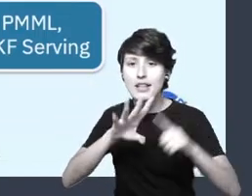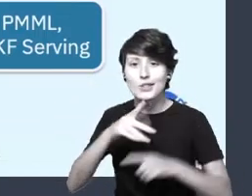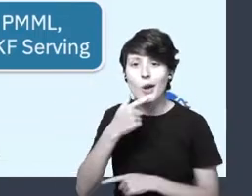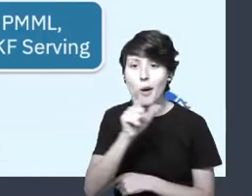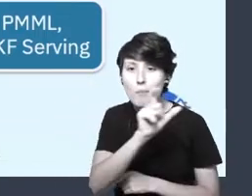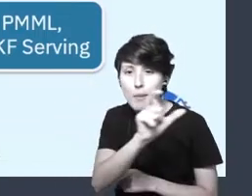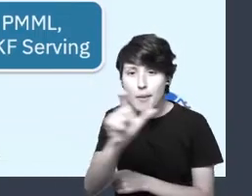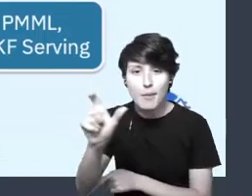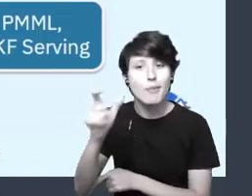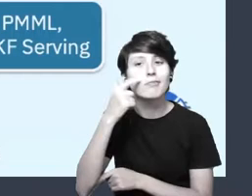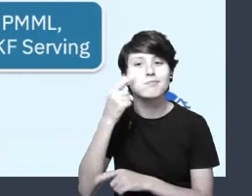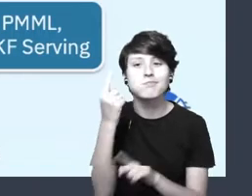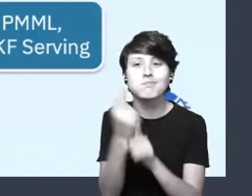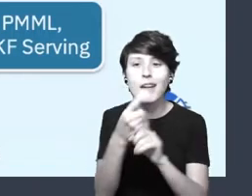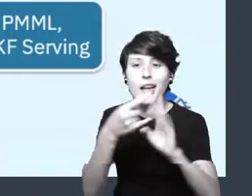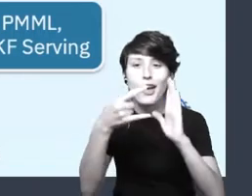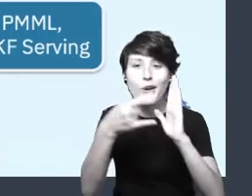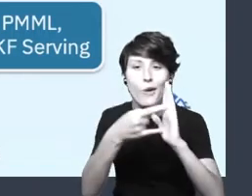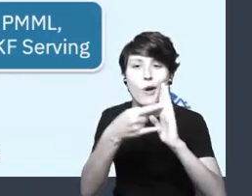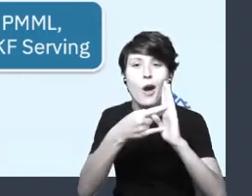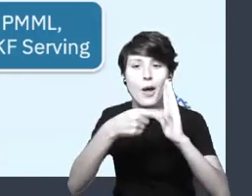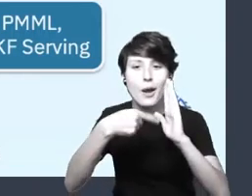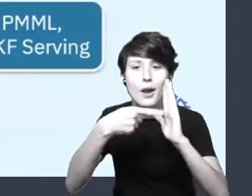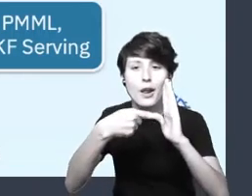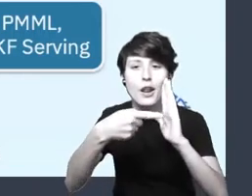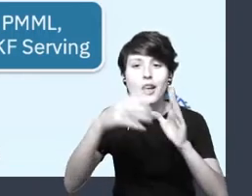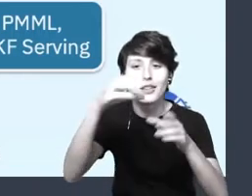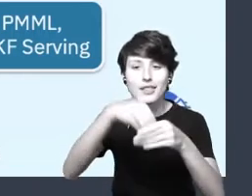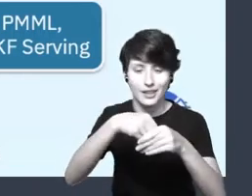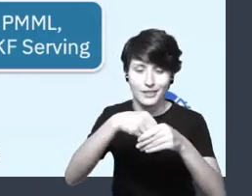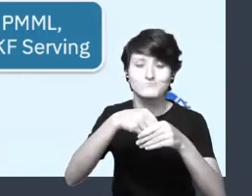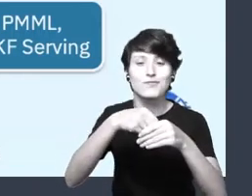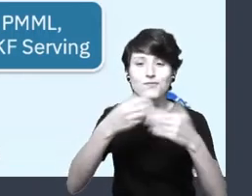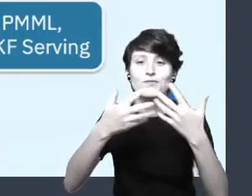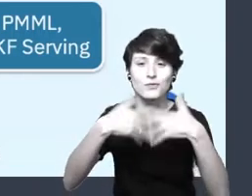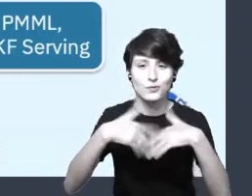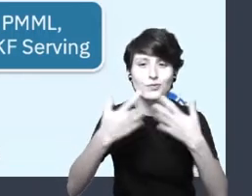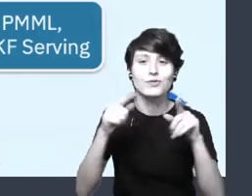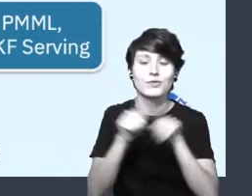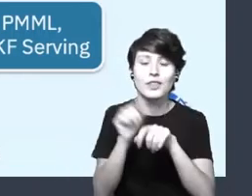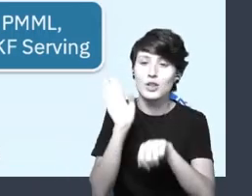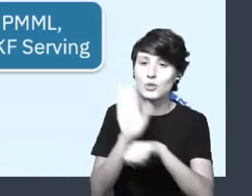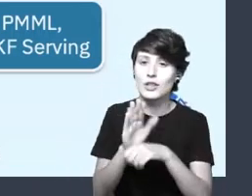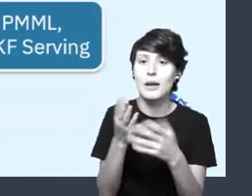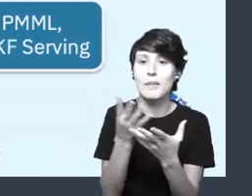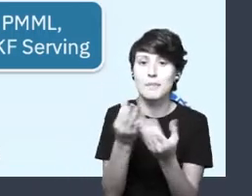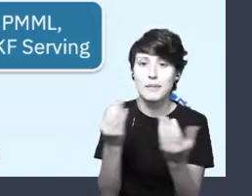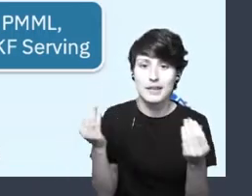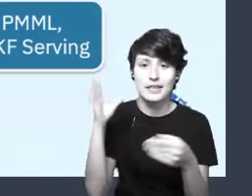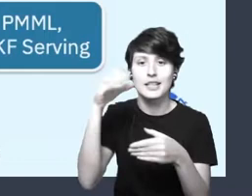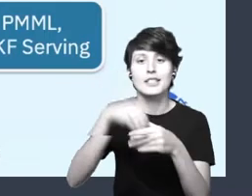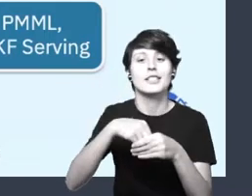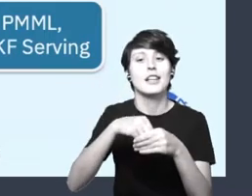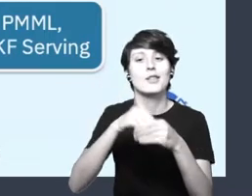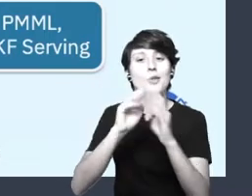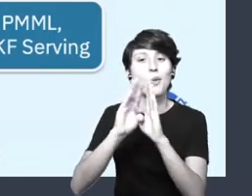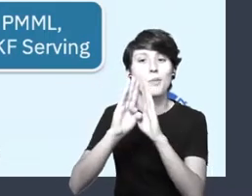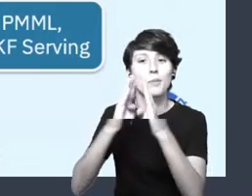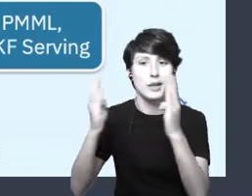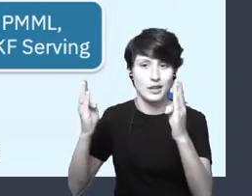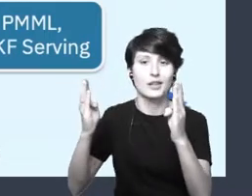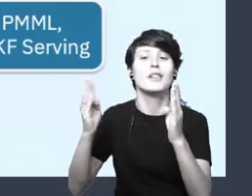palavras e código, e você pode rodar o seu código ali dentro. A gente contribui também bastante para bibliotecas de Deep Learning, como